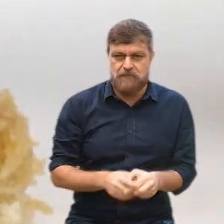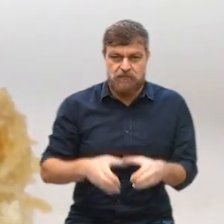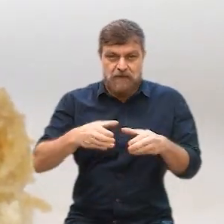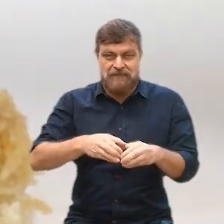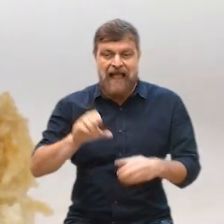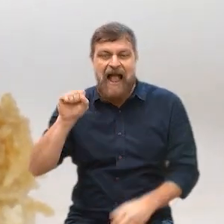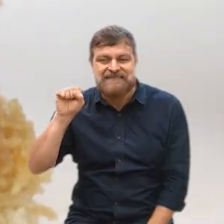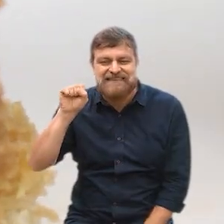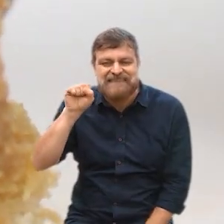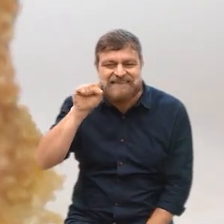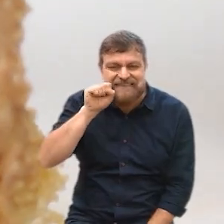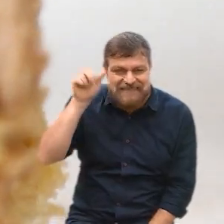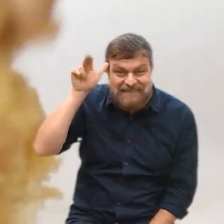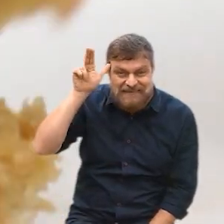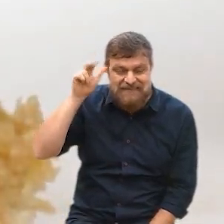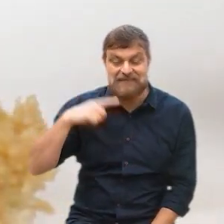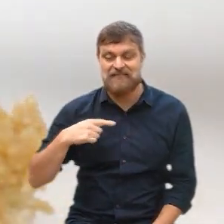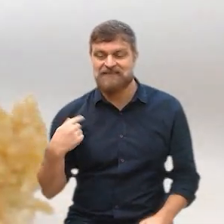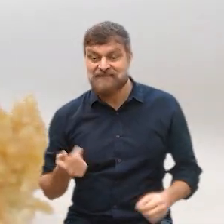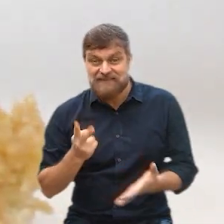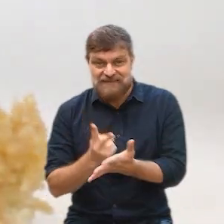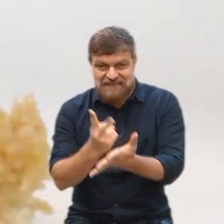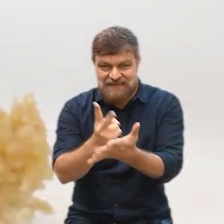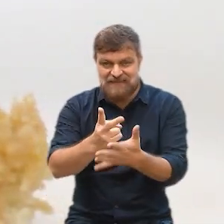mas sempre com uma pegada diferente.